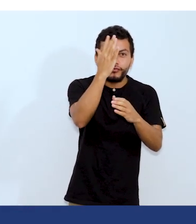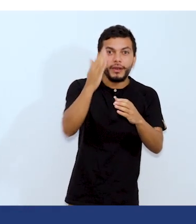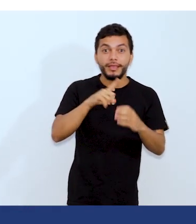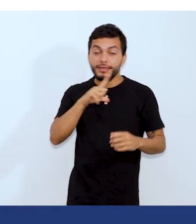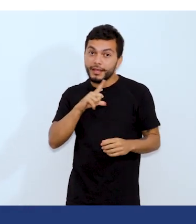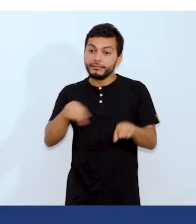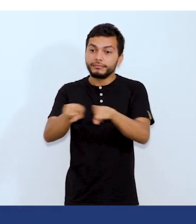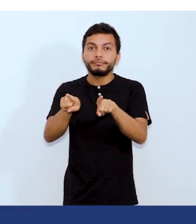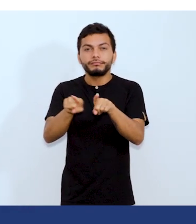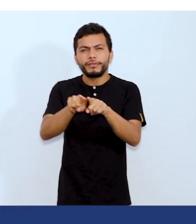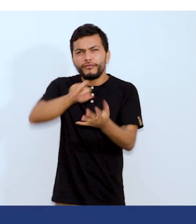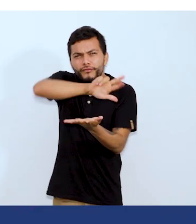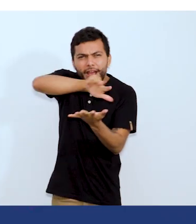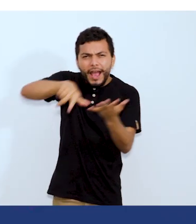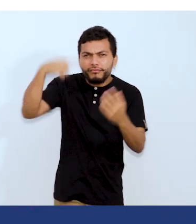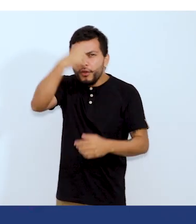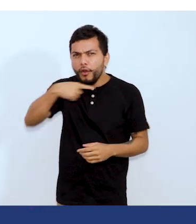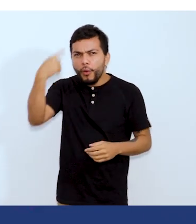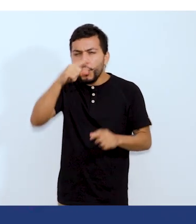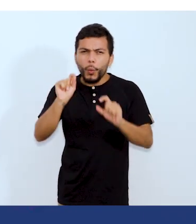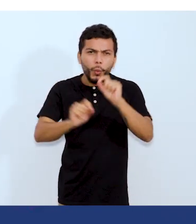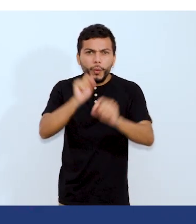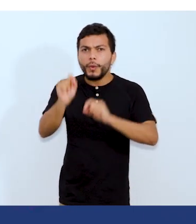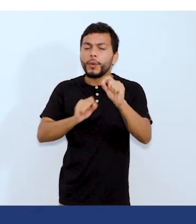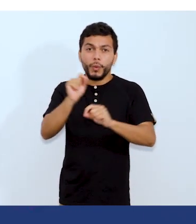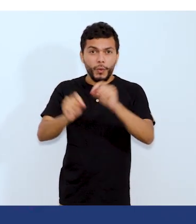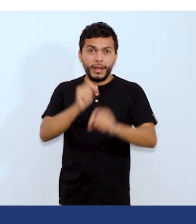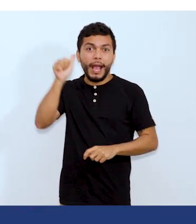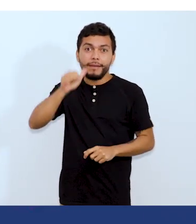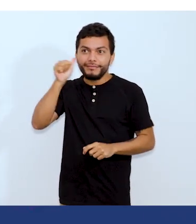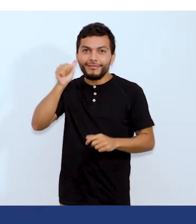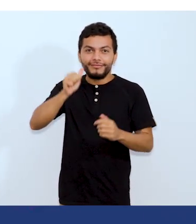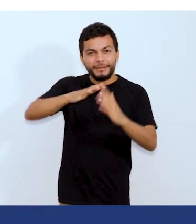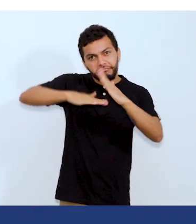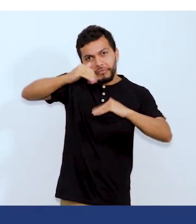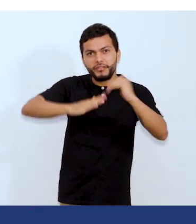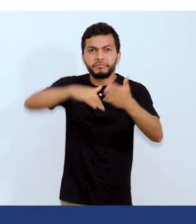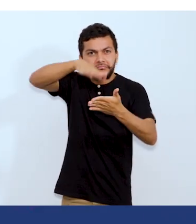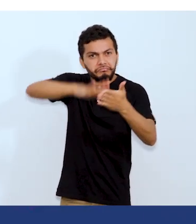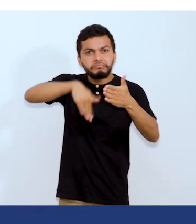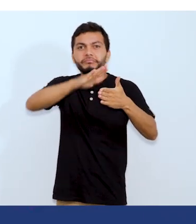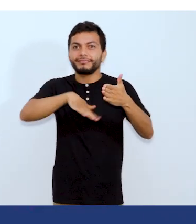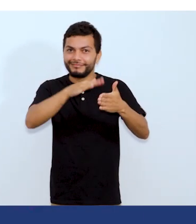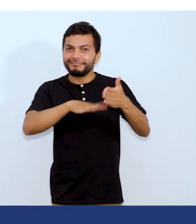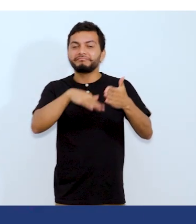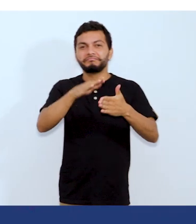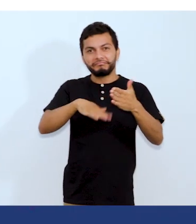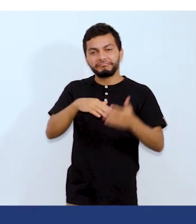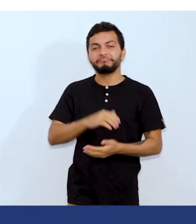vemos várias feições imortalizadas pela grande pintora Tarsila do Amaral, como eu falei na